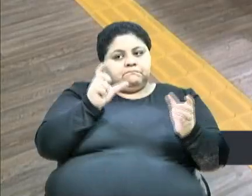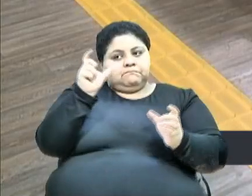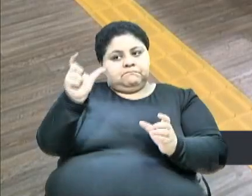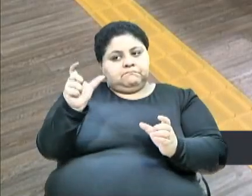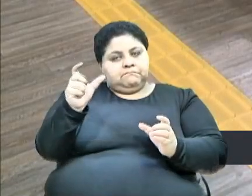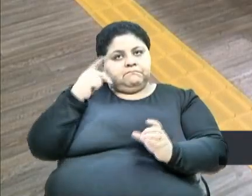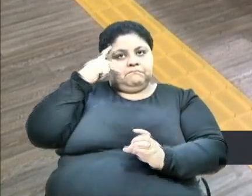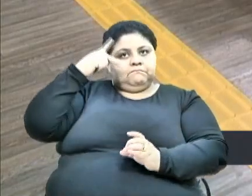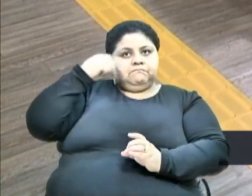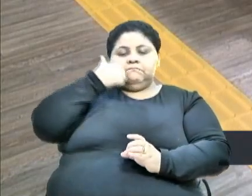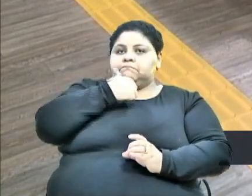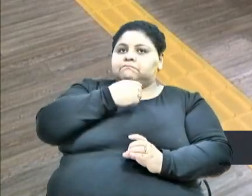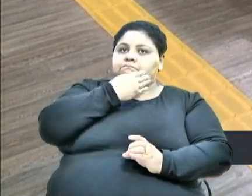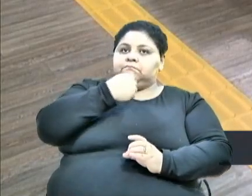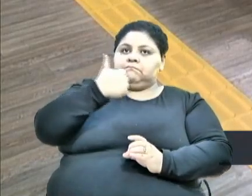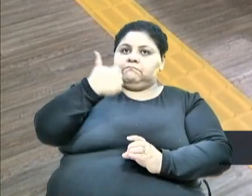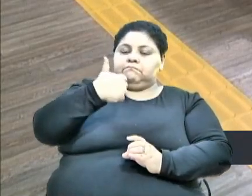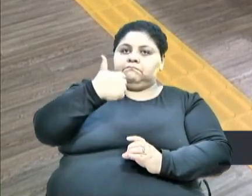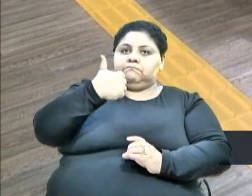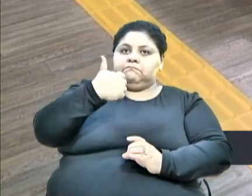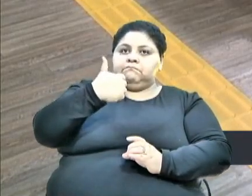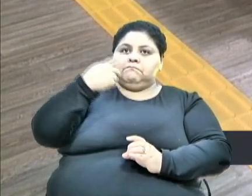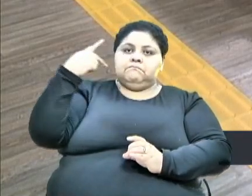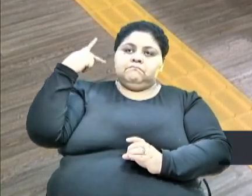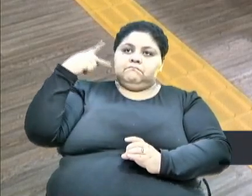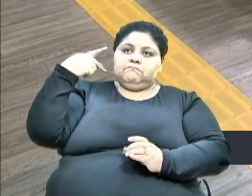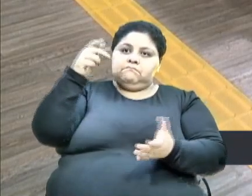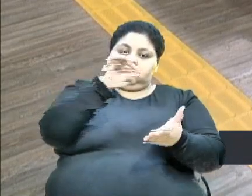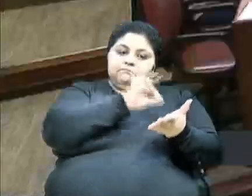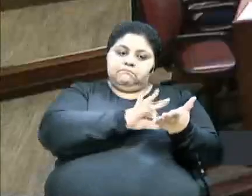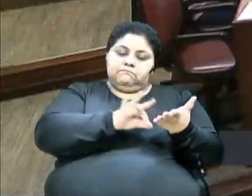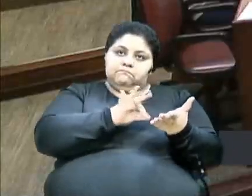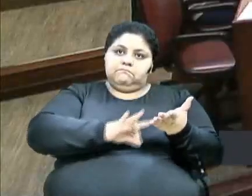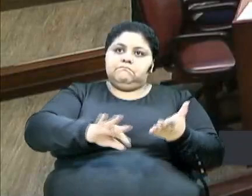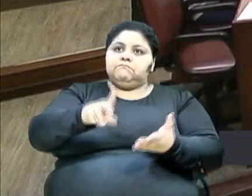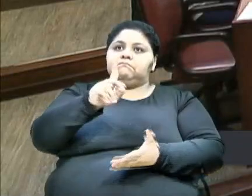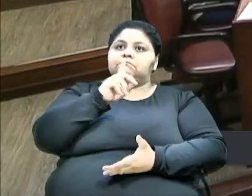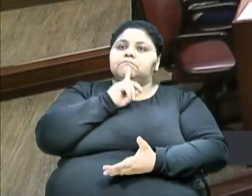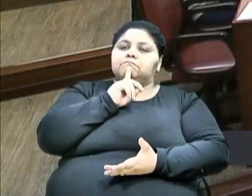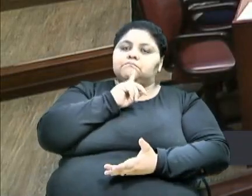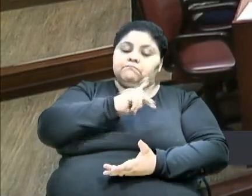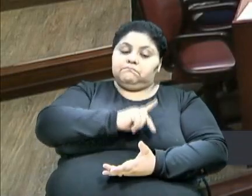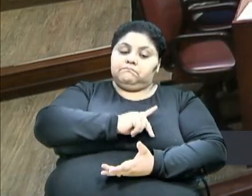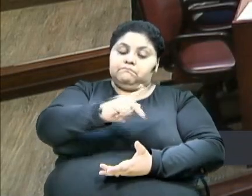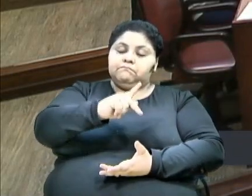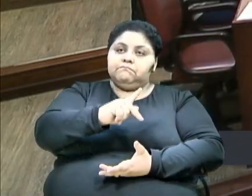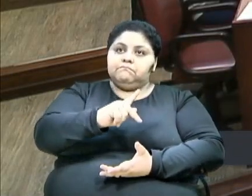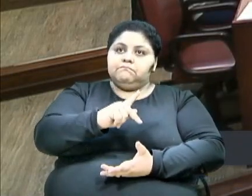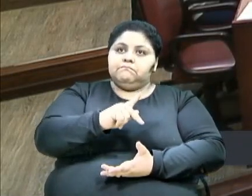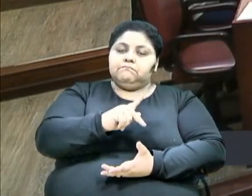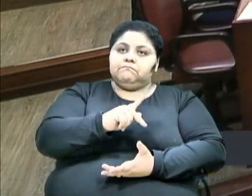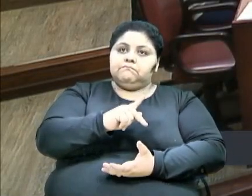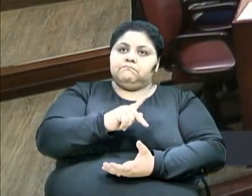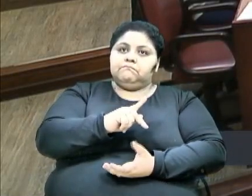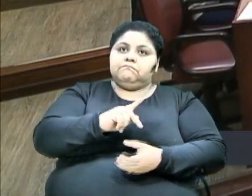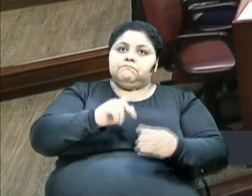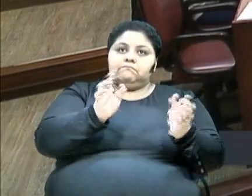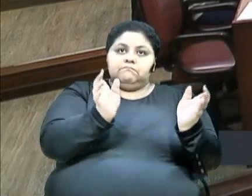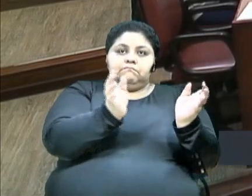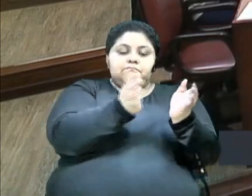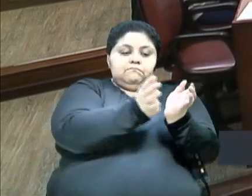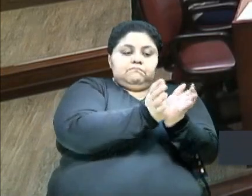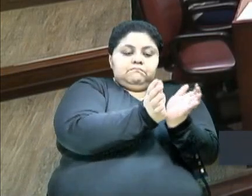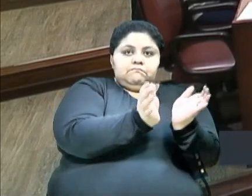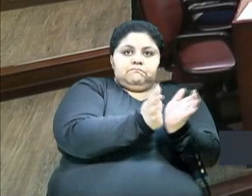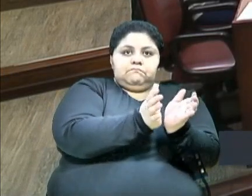Peço a palavra. Primeiro vereador inscrito, Alberto Meneguzzi. Senhor presidente, senhores e colegas vereadores e